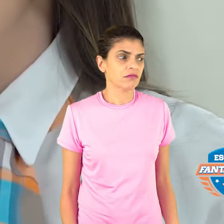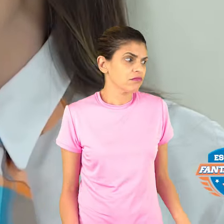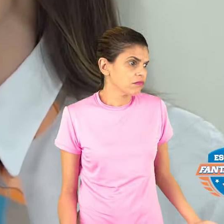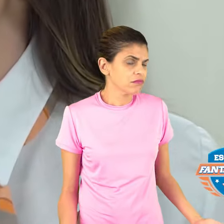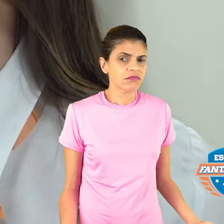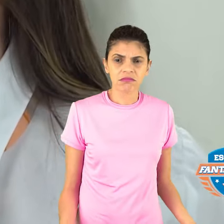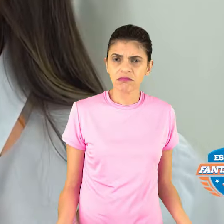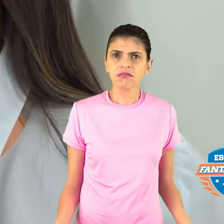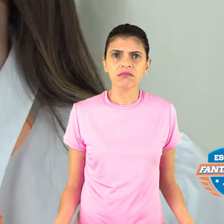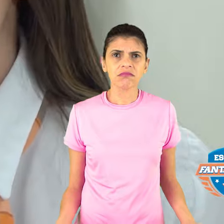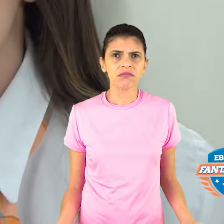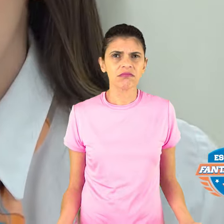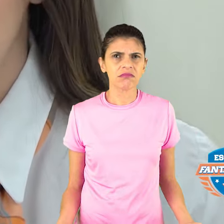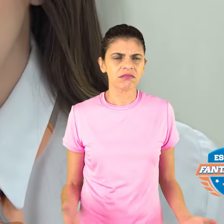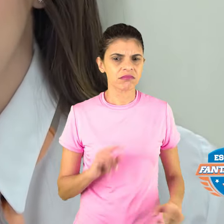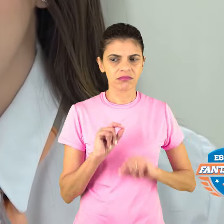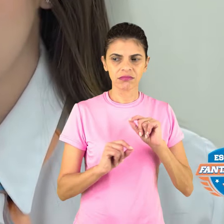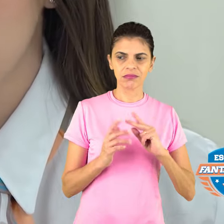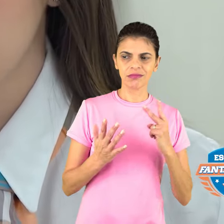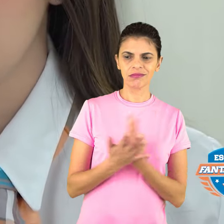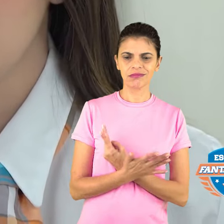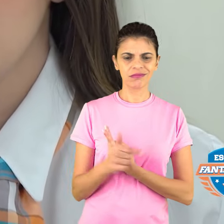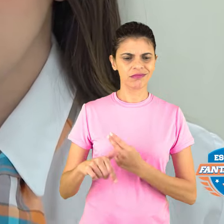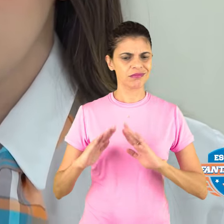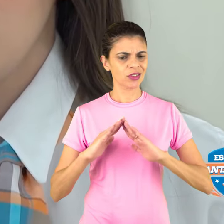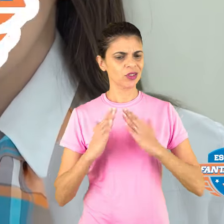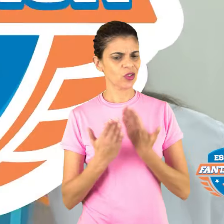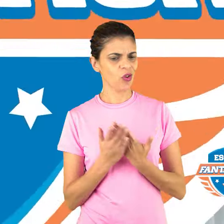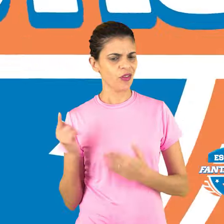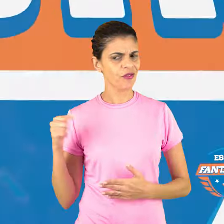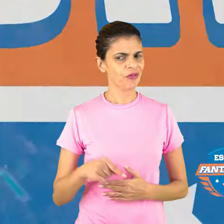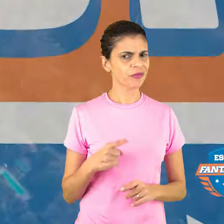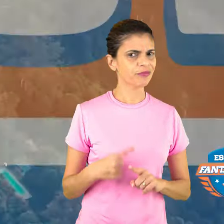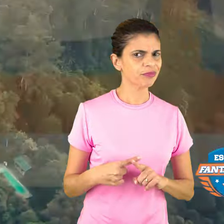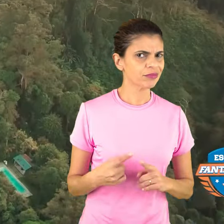Sim, Ana. O que será que ela veio fazer aqui?